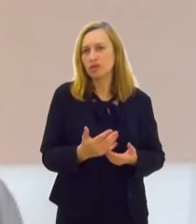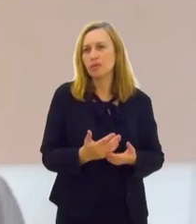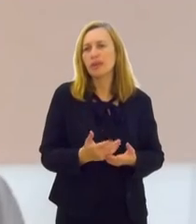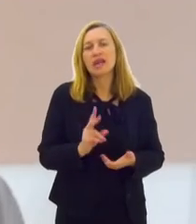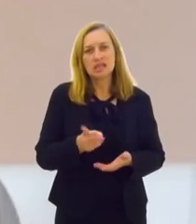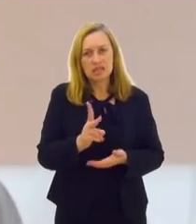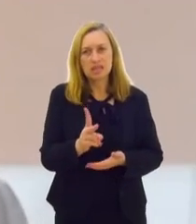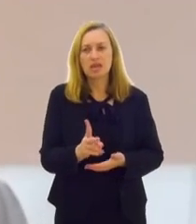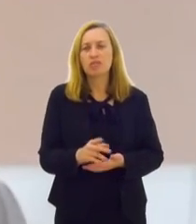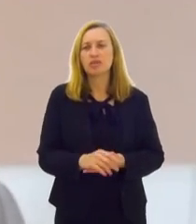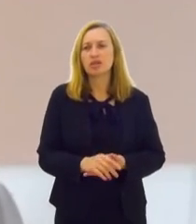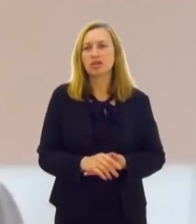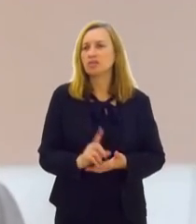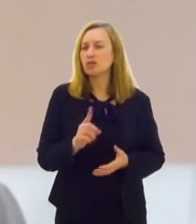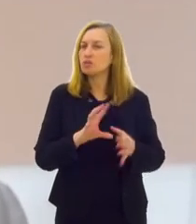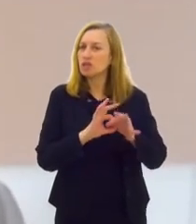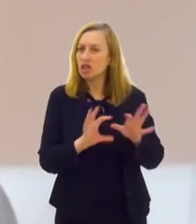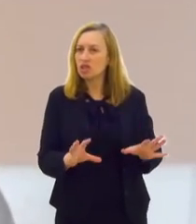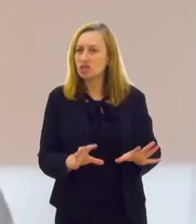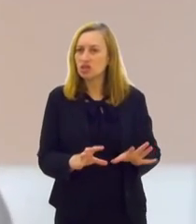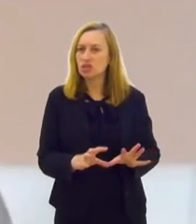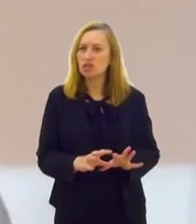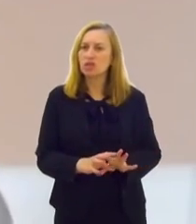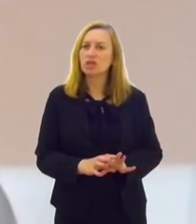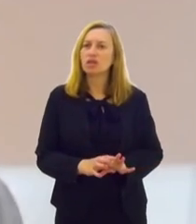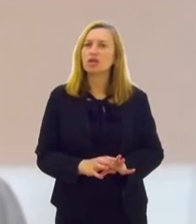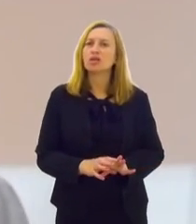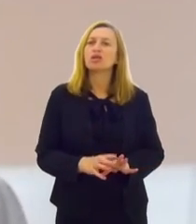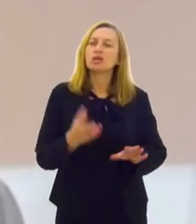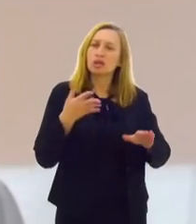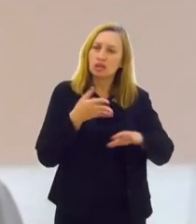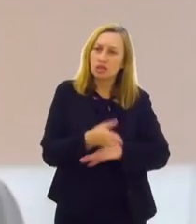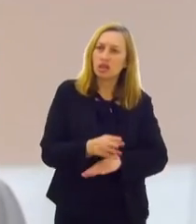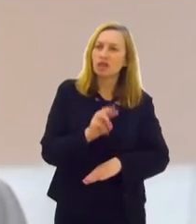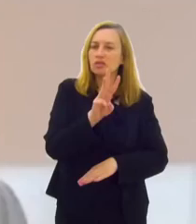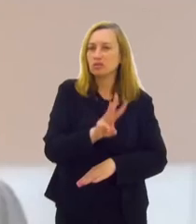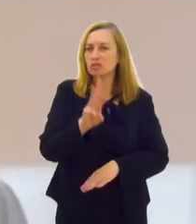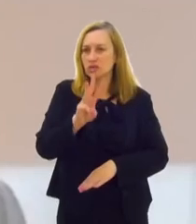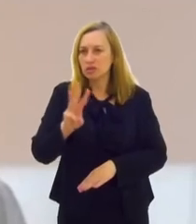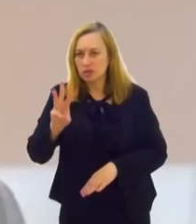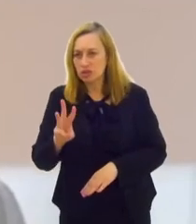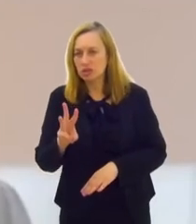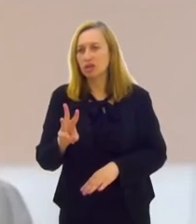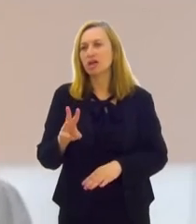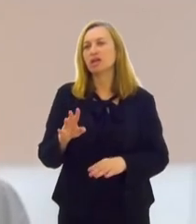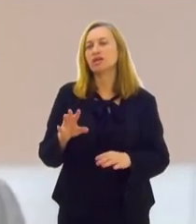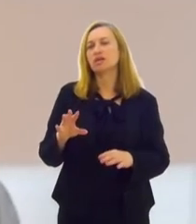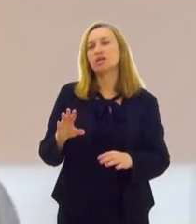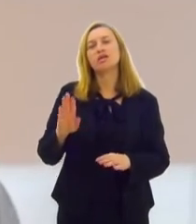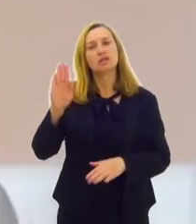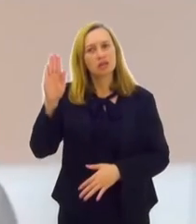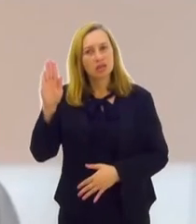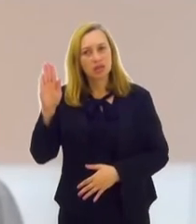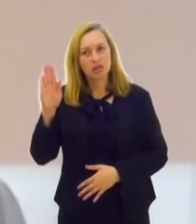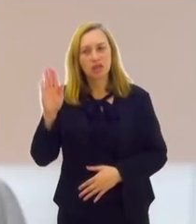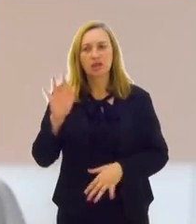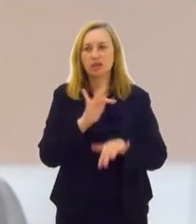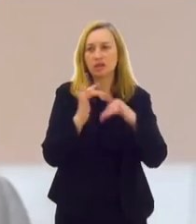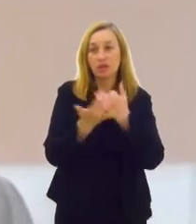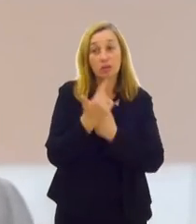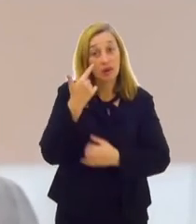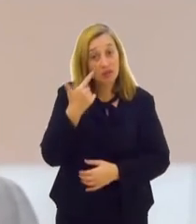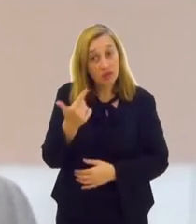depreciativa. Então, sempre que for assim, não deixem de entrar no site, no sítio do candidato, né, nas suas páginas de redes